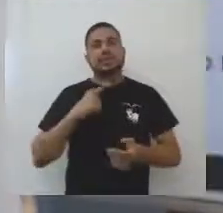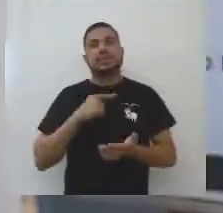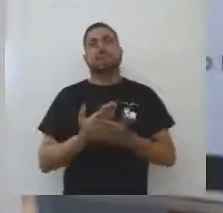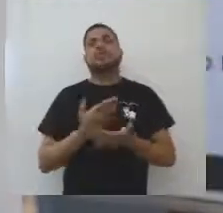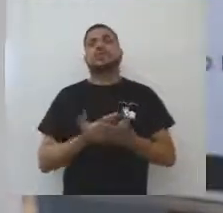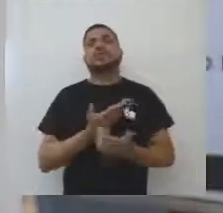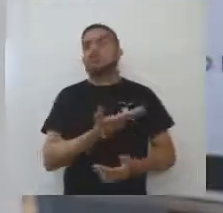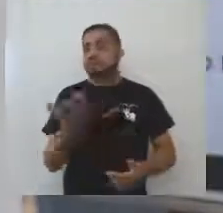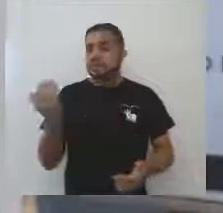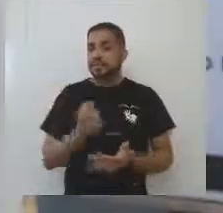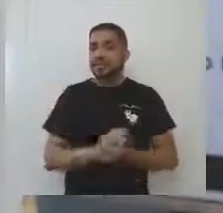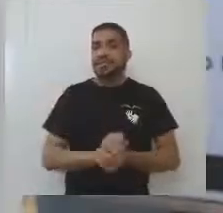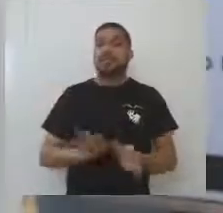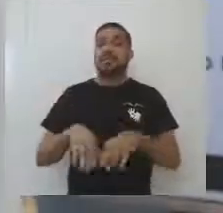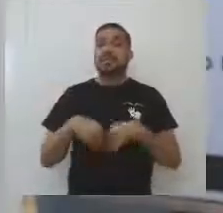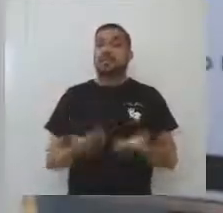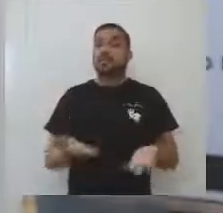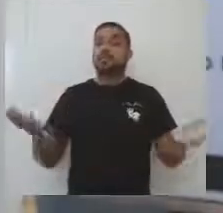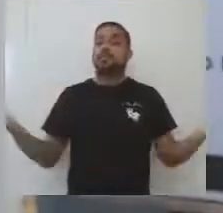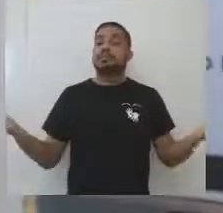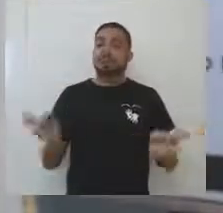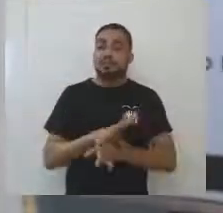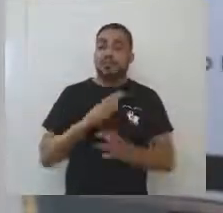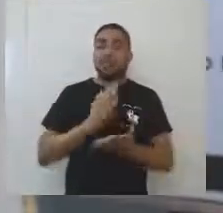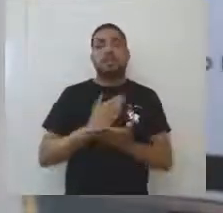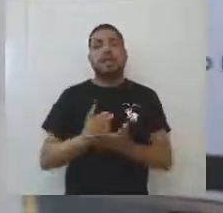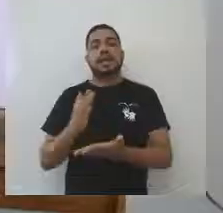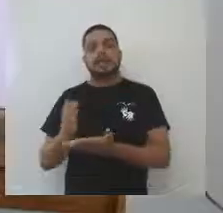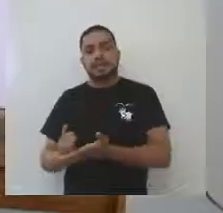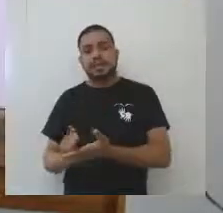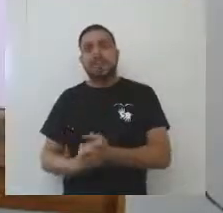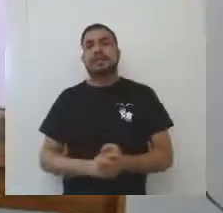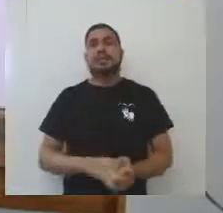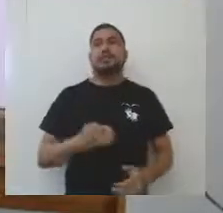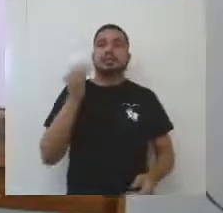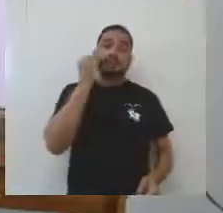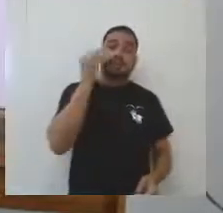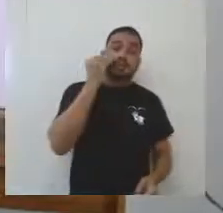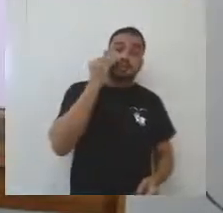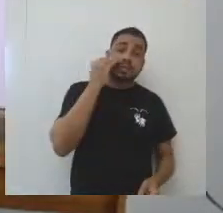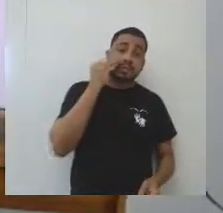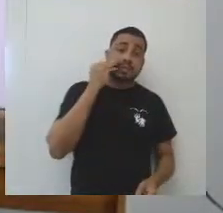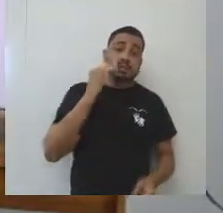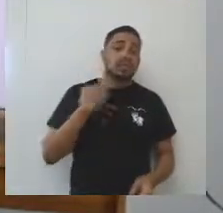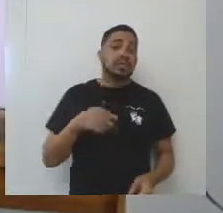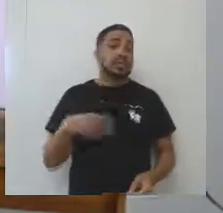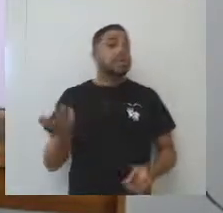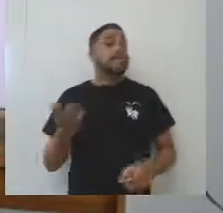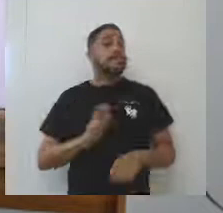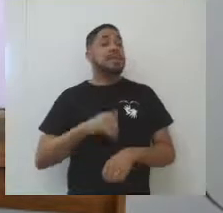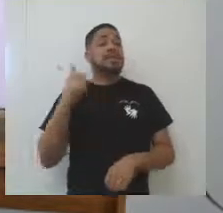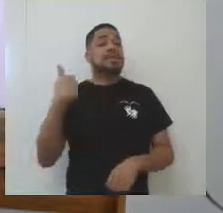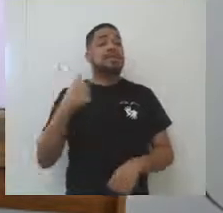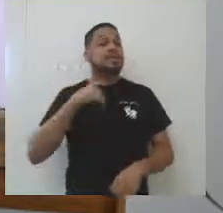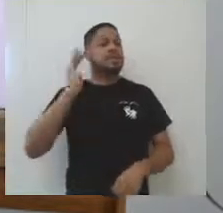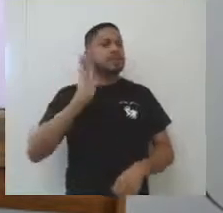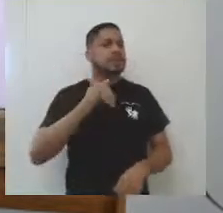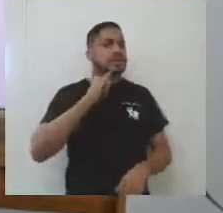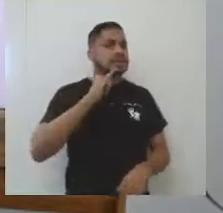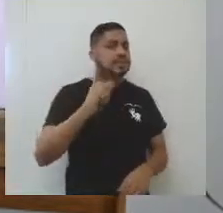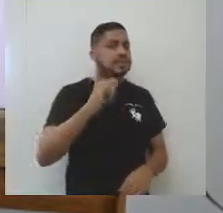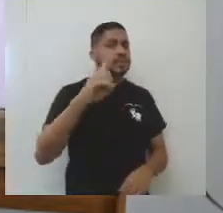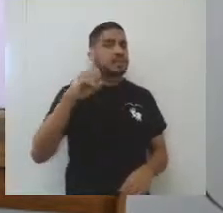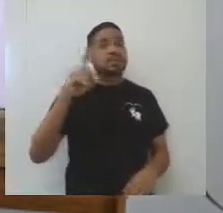vocês, beleza? Com isso, a gente termina essa parte de noções de probabilidade e indiretamente, ou melhor, diretamente, eu já falei de